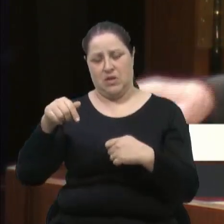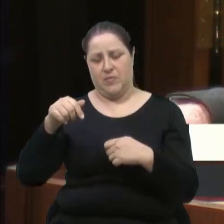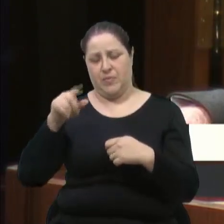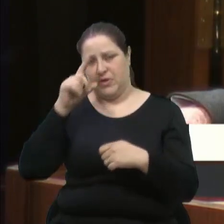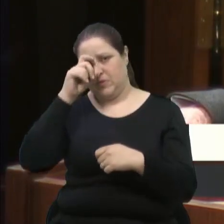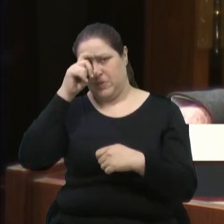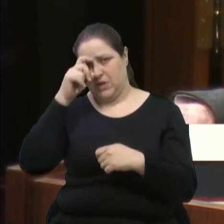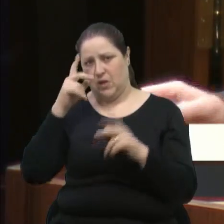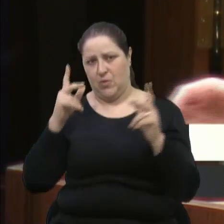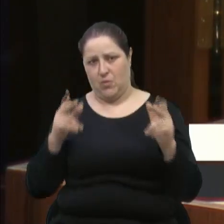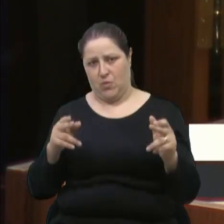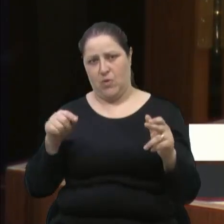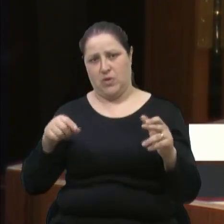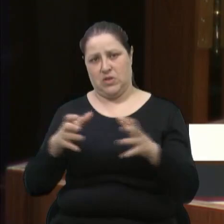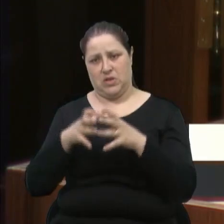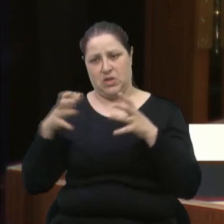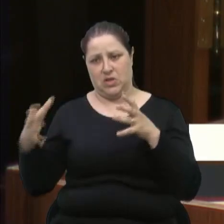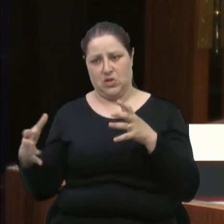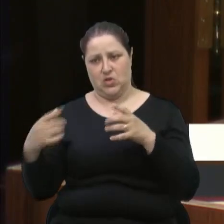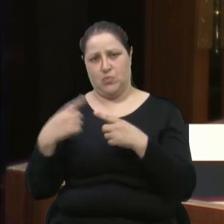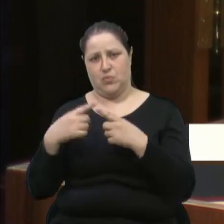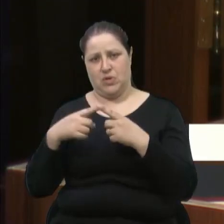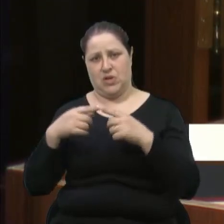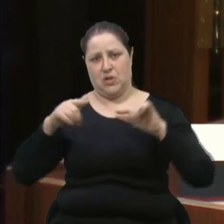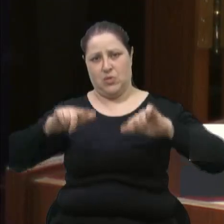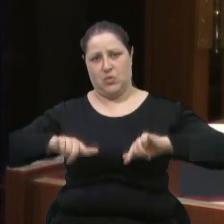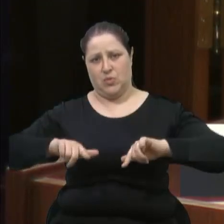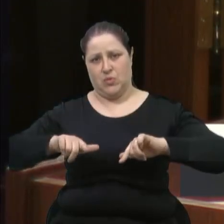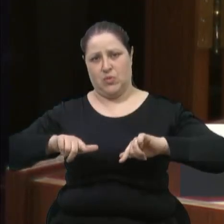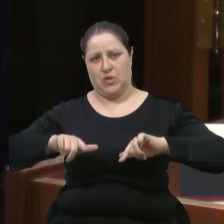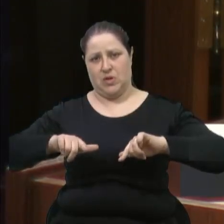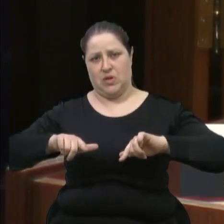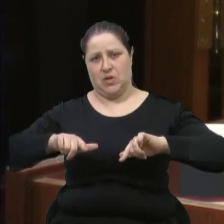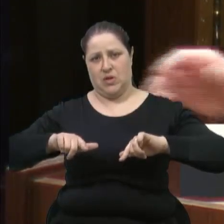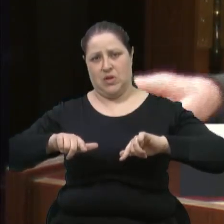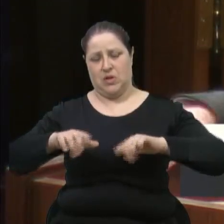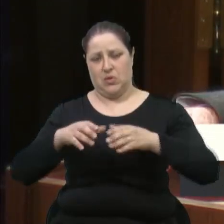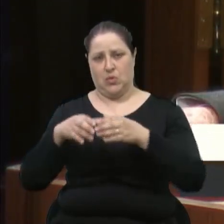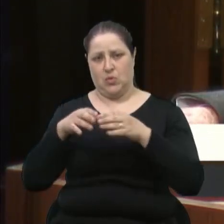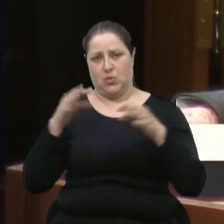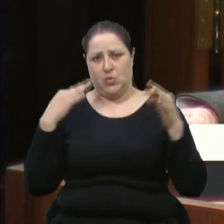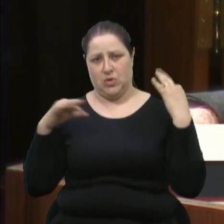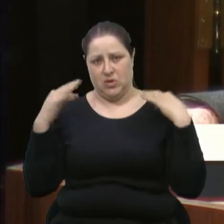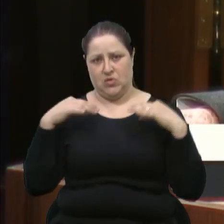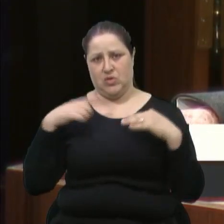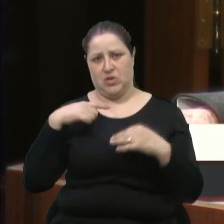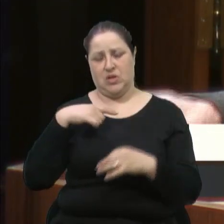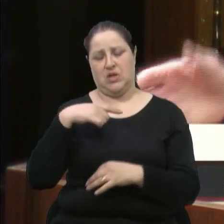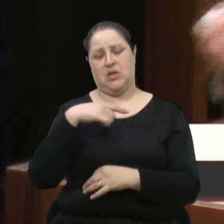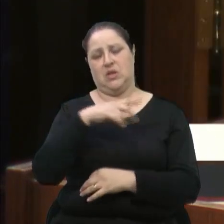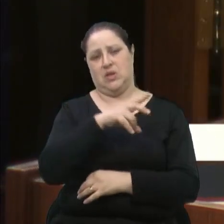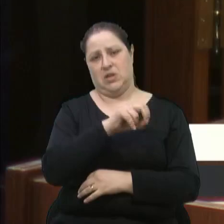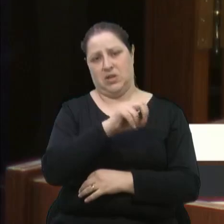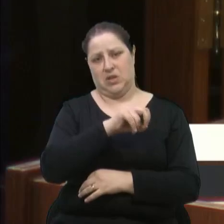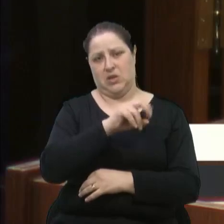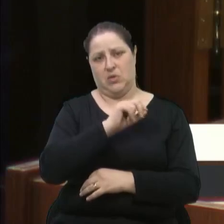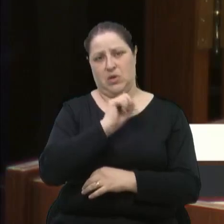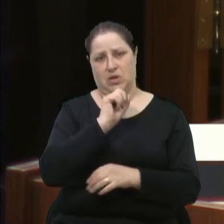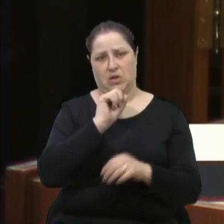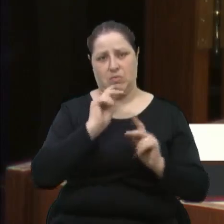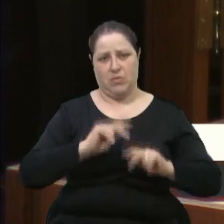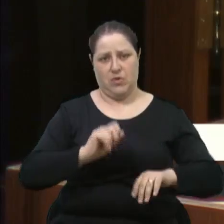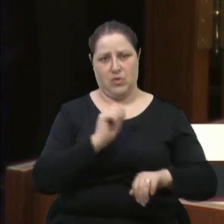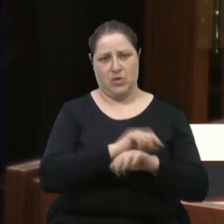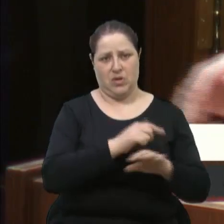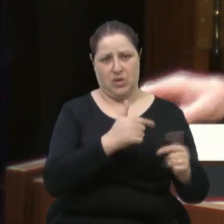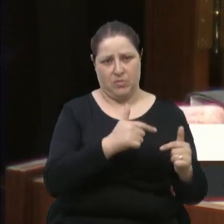turístico, e é evidente que vai gerar 500 empregos diretos, 800 indiretos, e vai dar segurança ao turista que